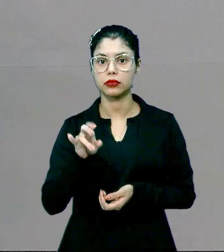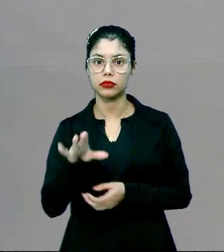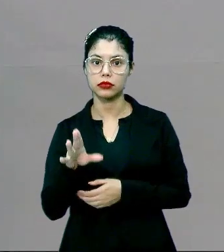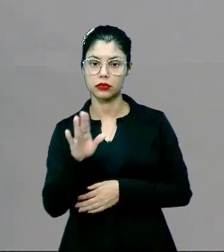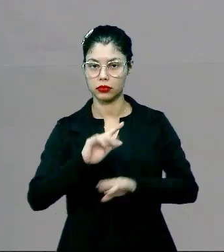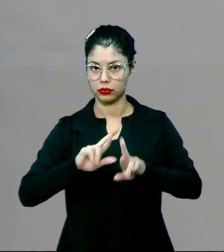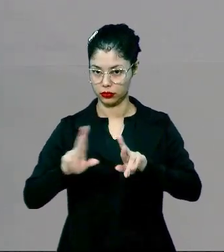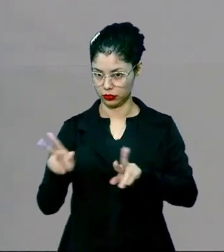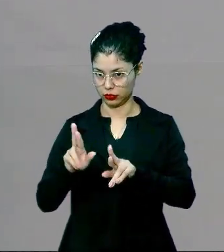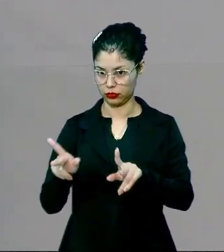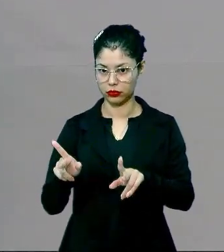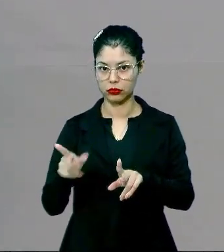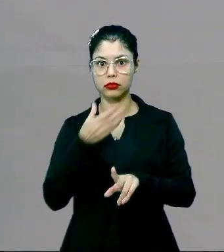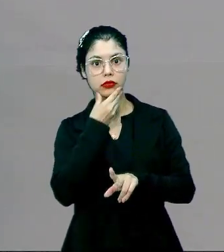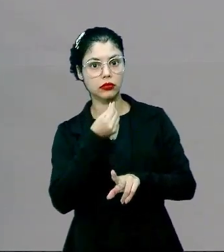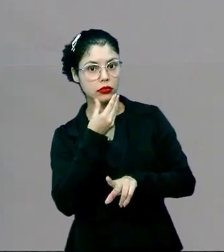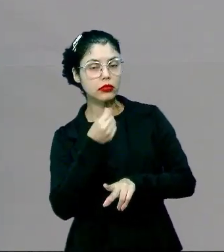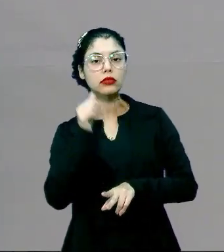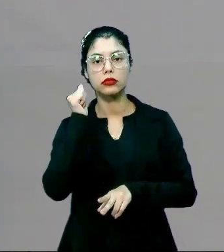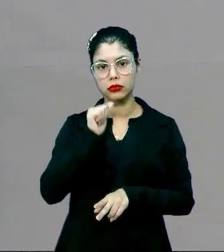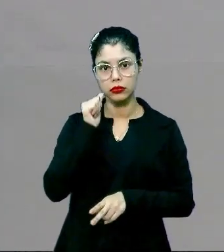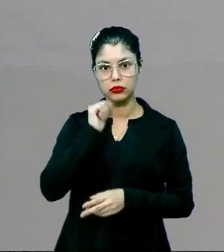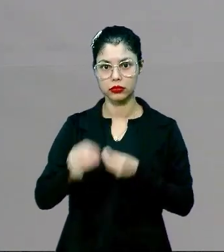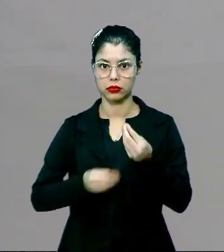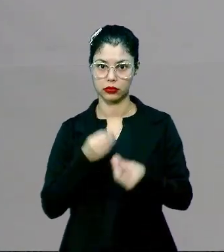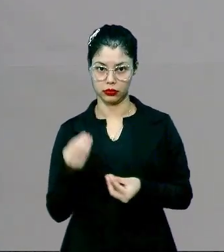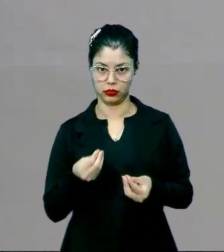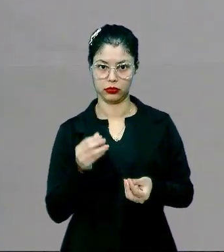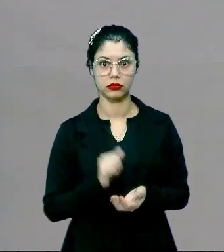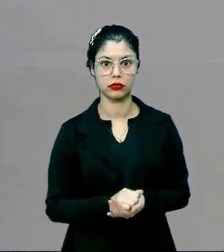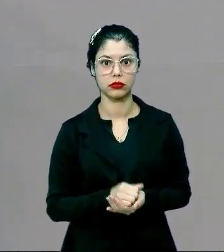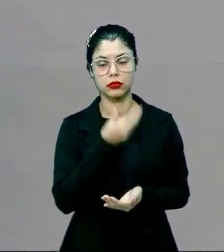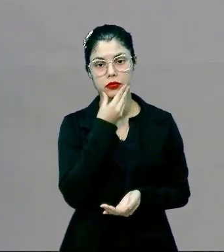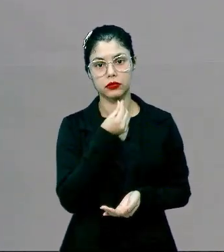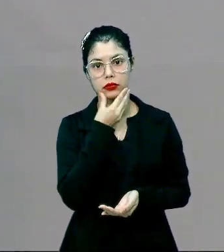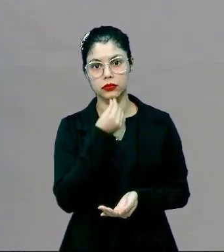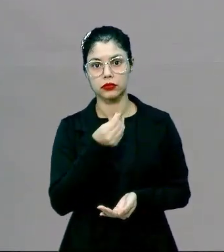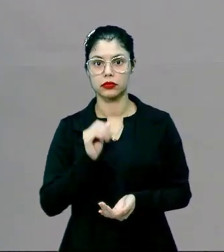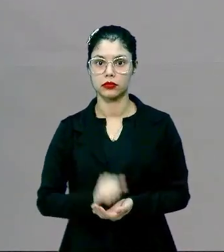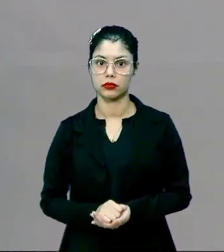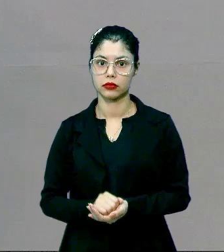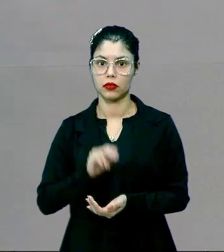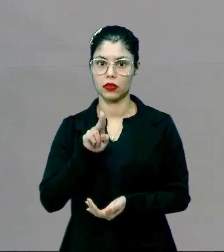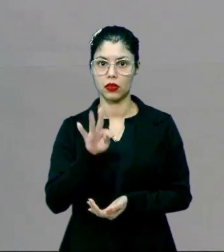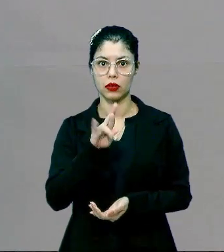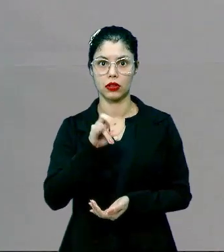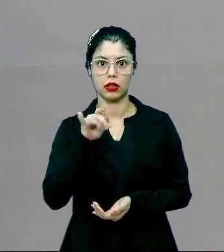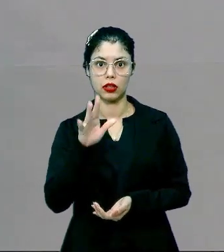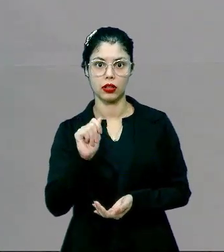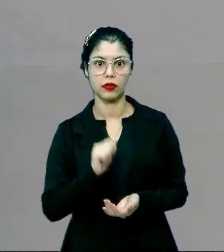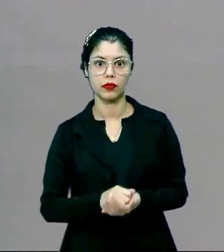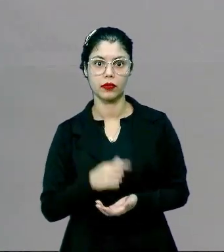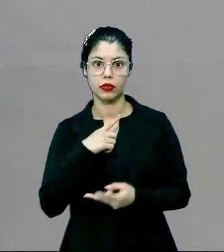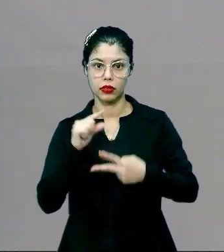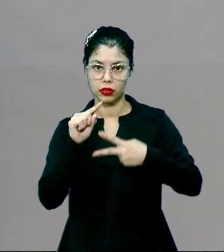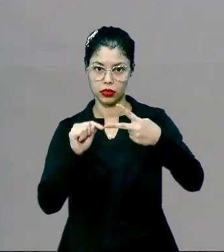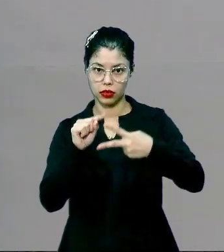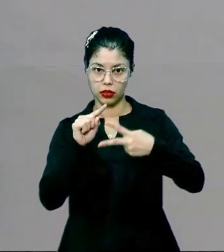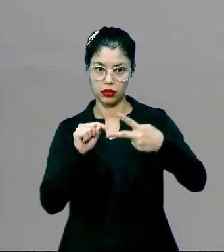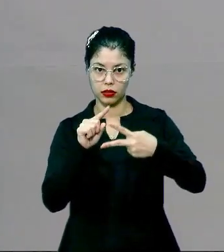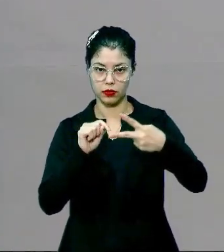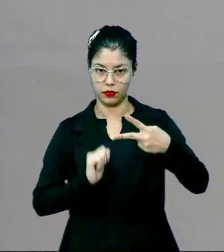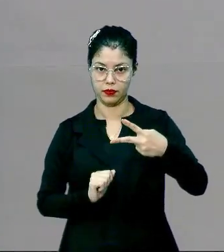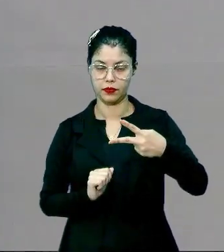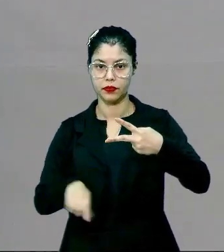ela se diferencia no homem e na mulher. Como? No homem, pessoal, a uretra do homem, ele tem 2